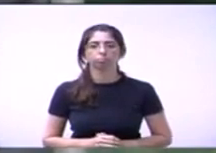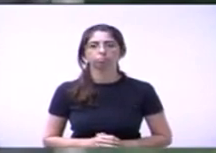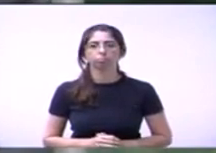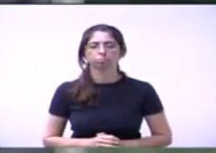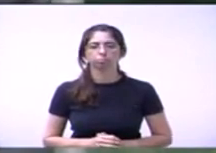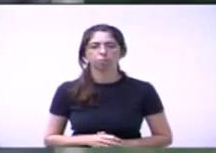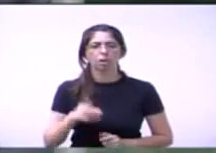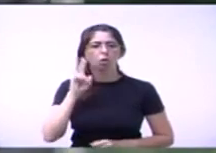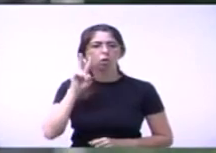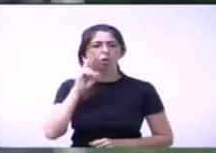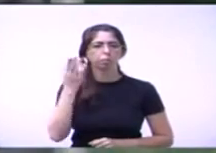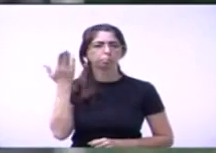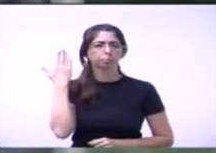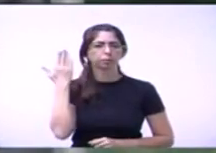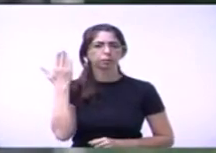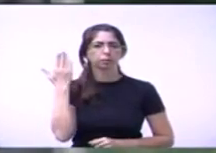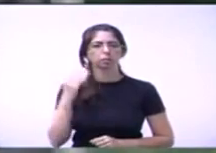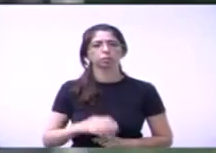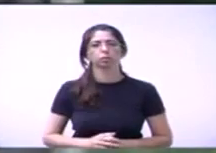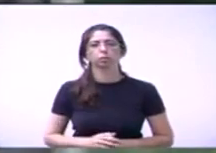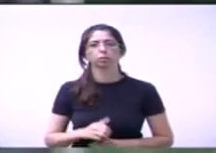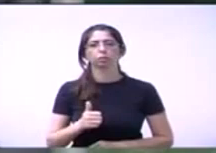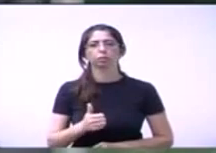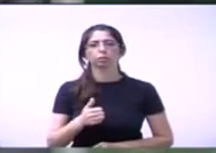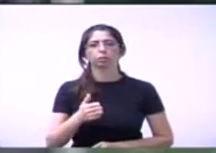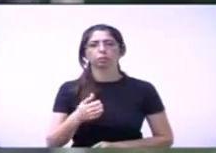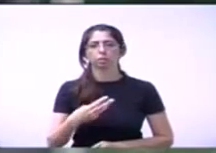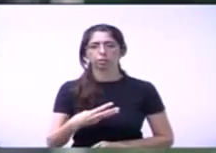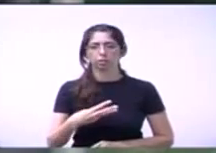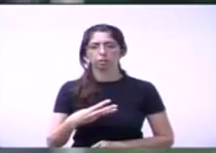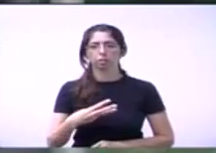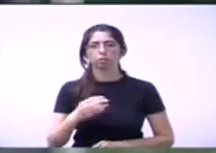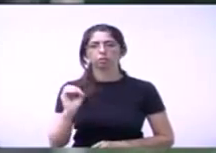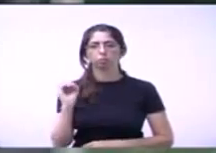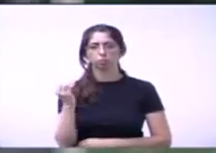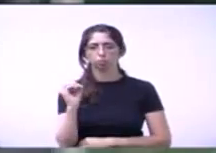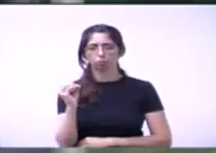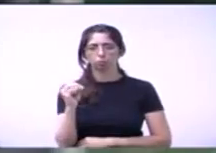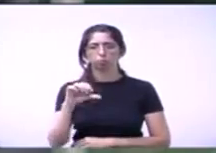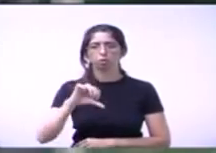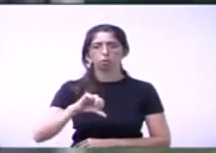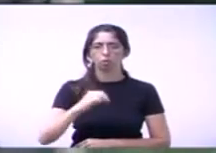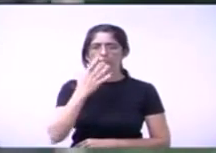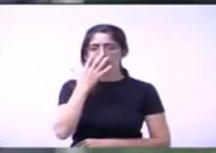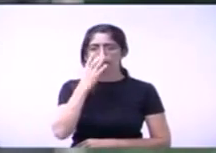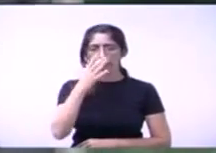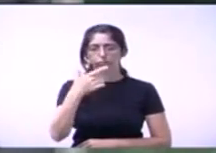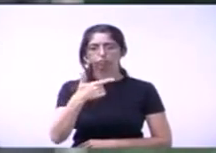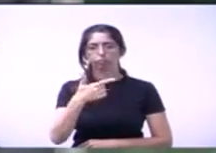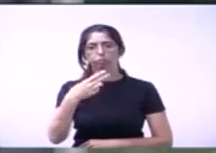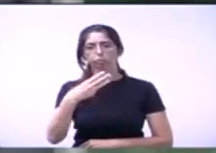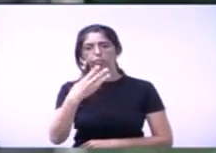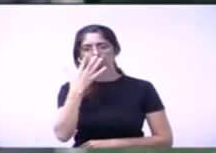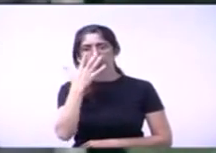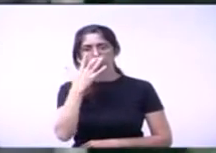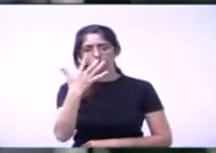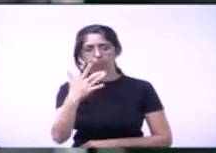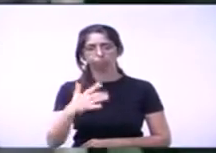3 oportunidades, dia 13 do 10, 9 de fevereiro, 23 de fevereiro,